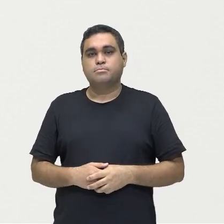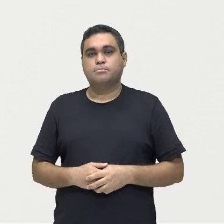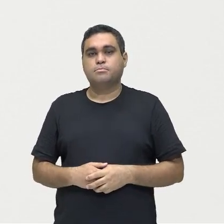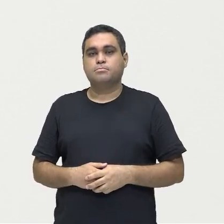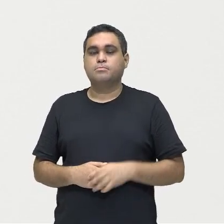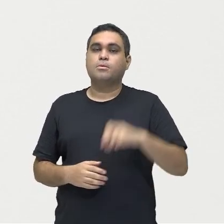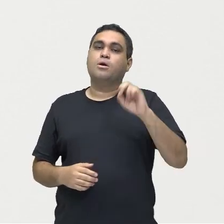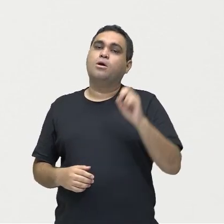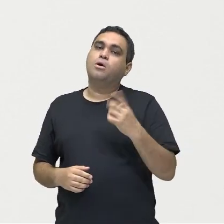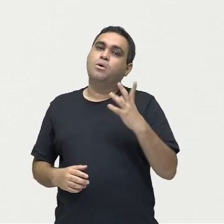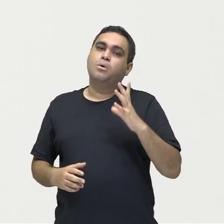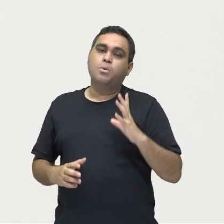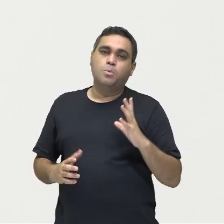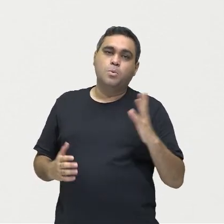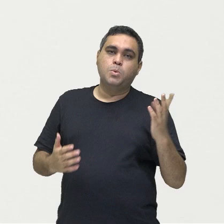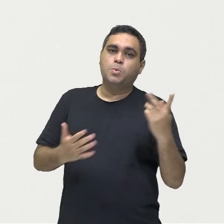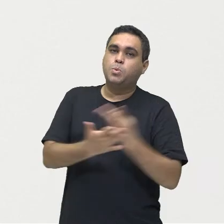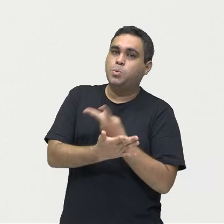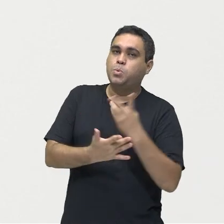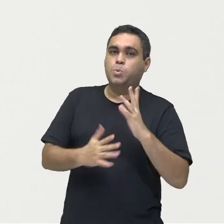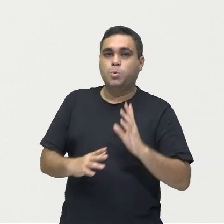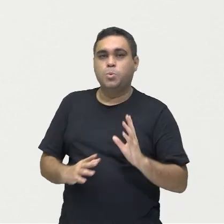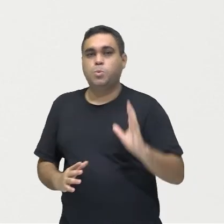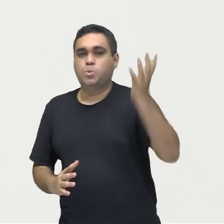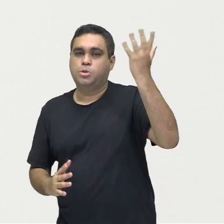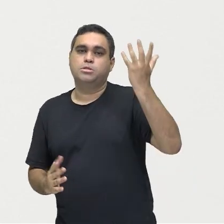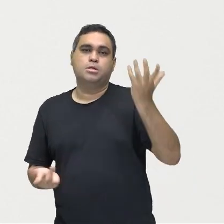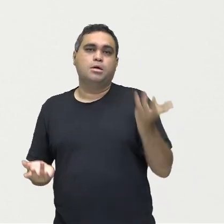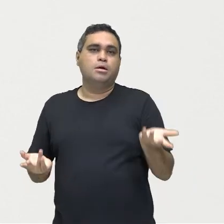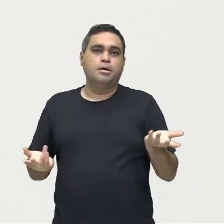Existir, ocorrer,